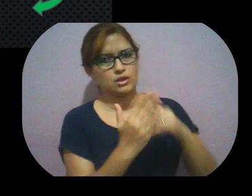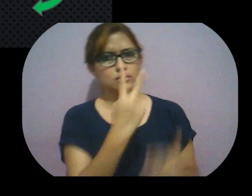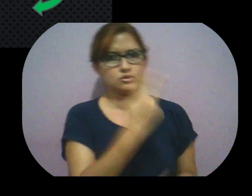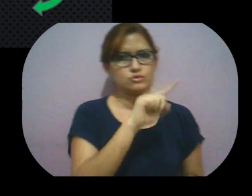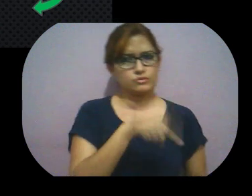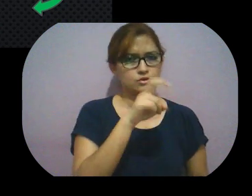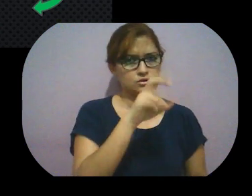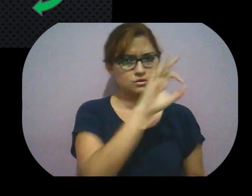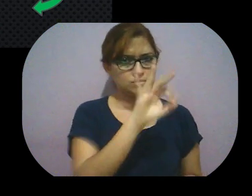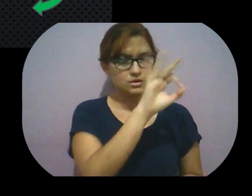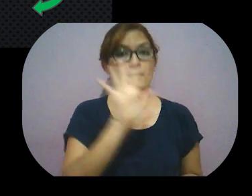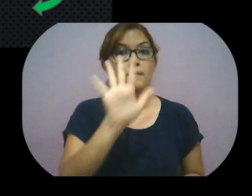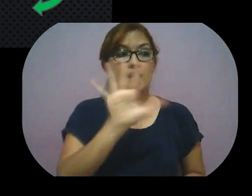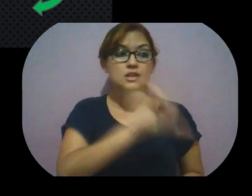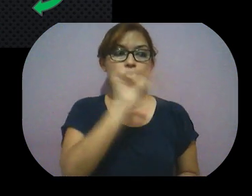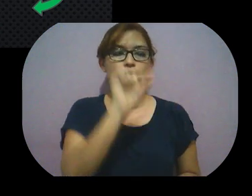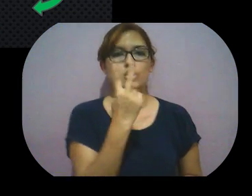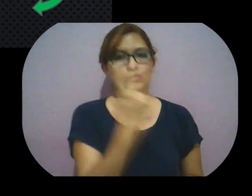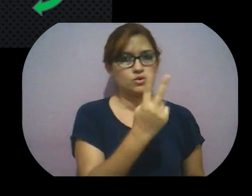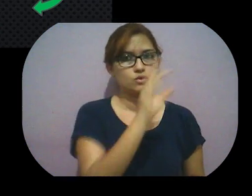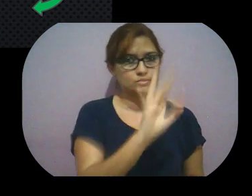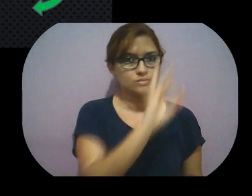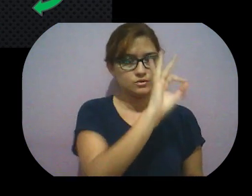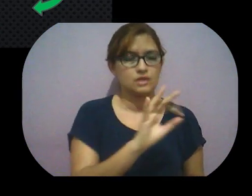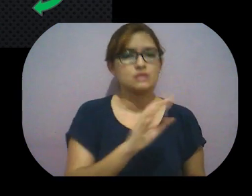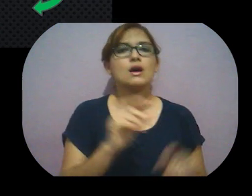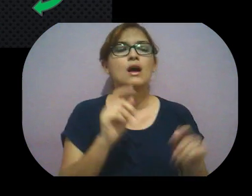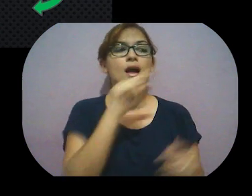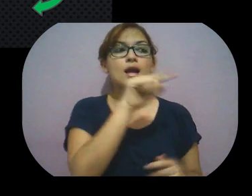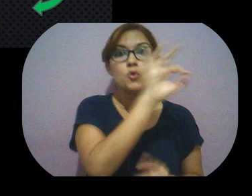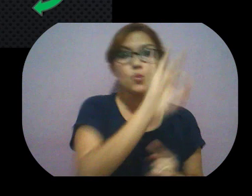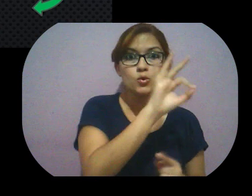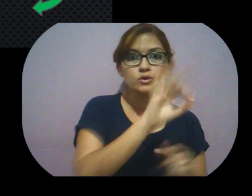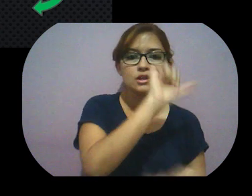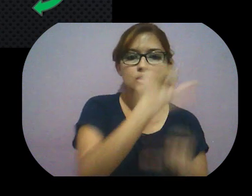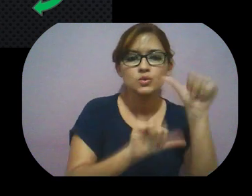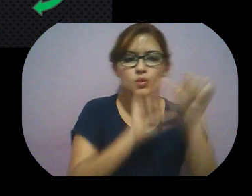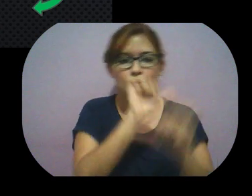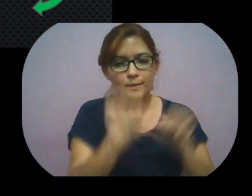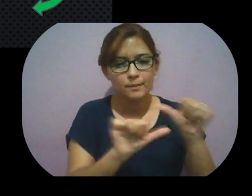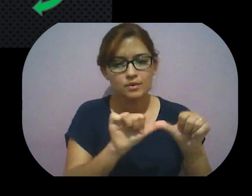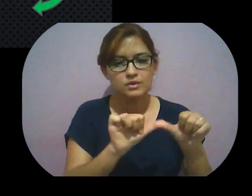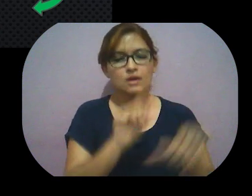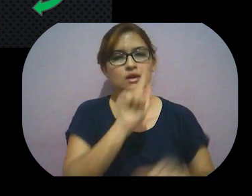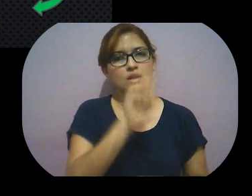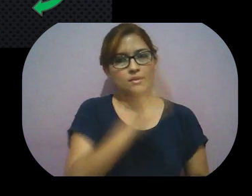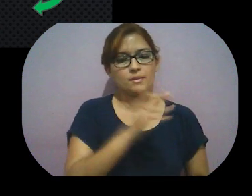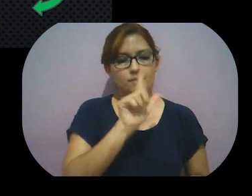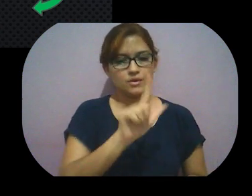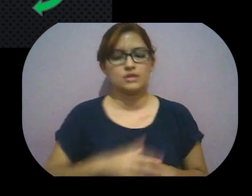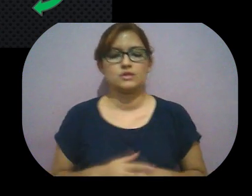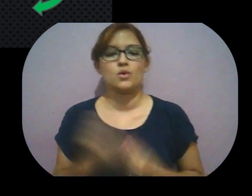A água sanitária, eu vou pegar o percentual, ó, 2%, e vou converter para concentração comum. Então eu vou usar